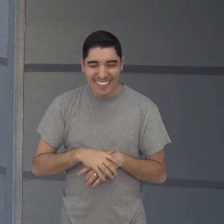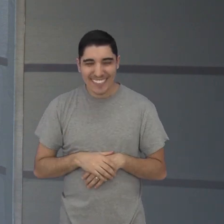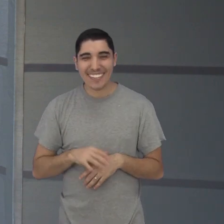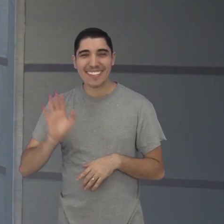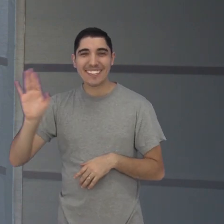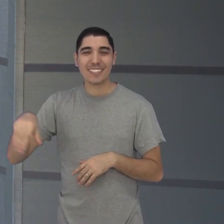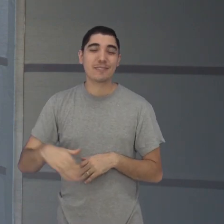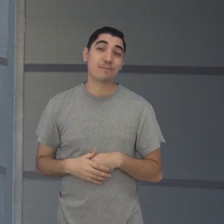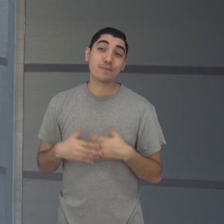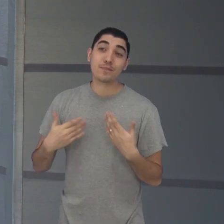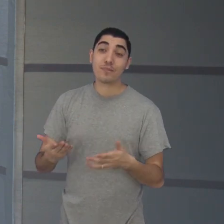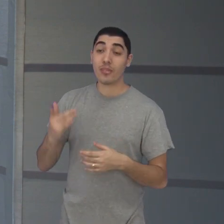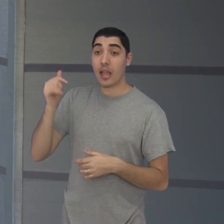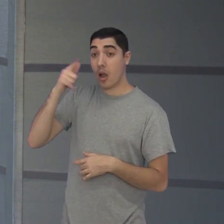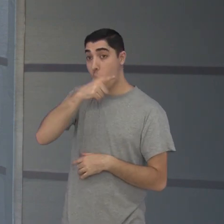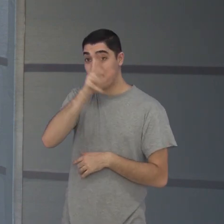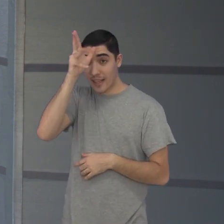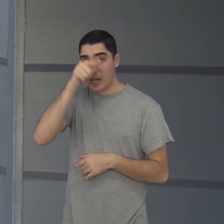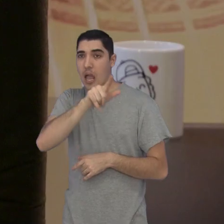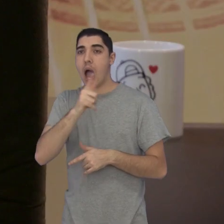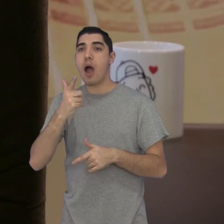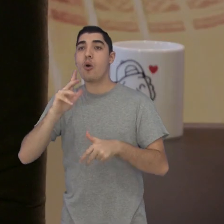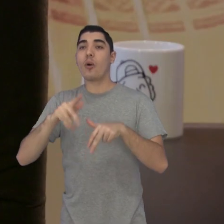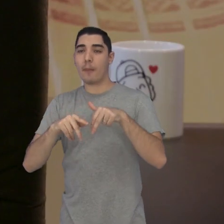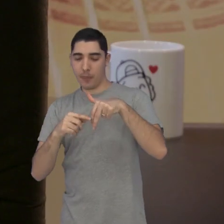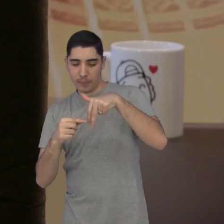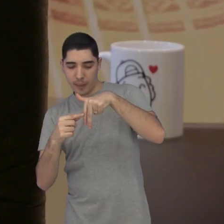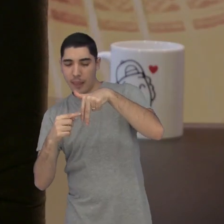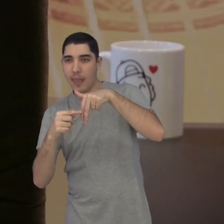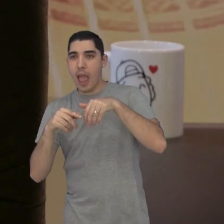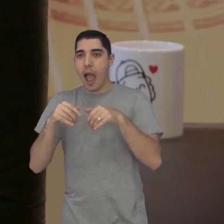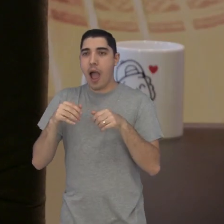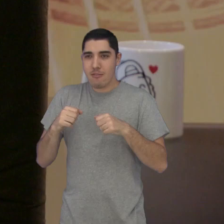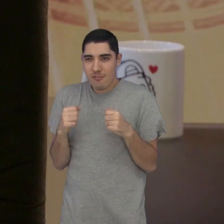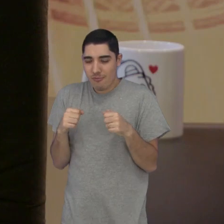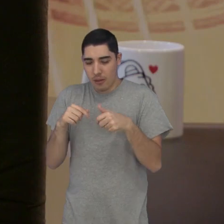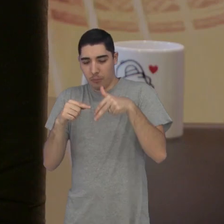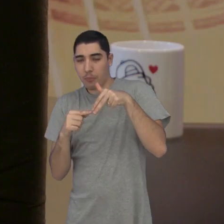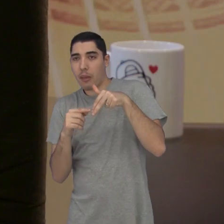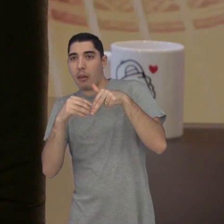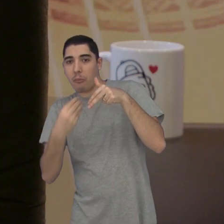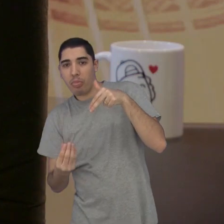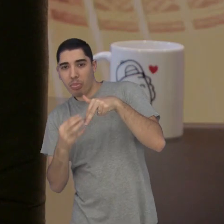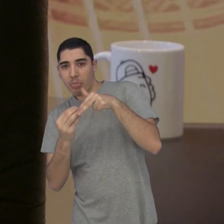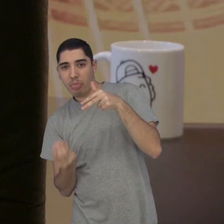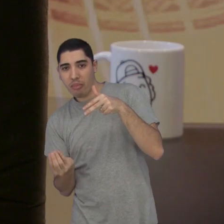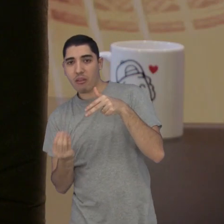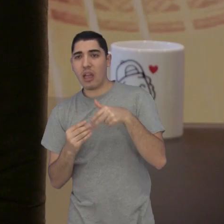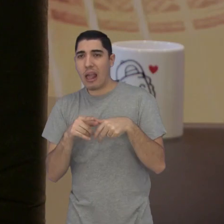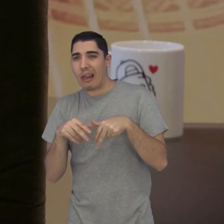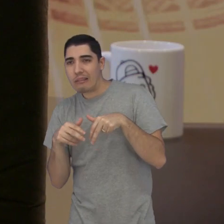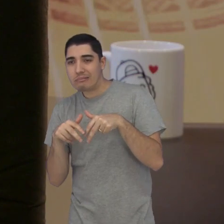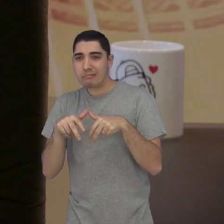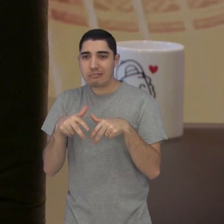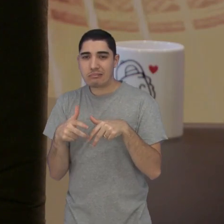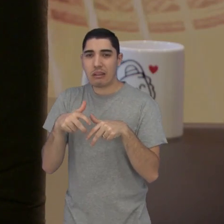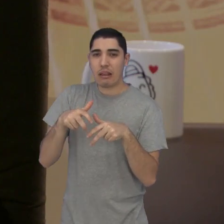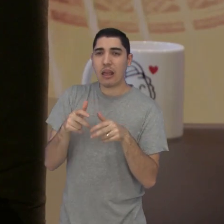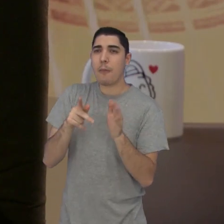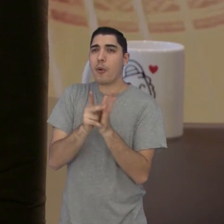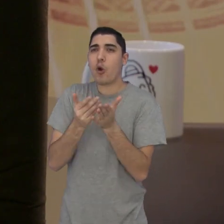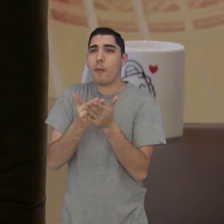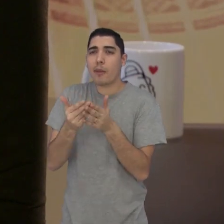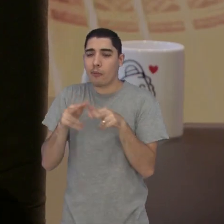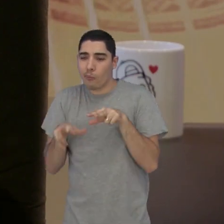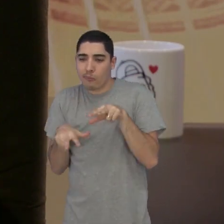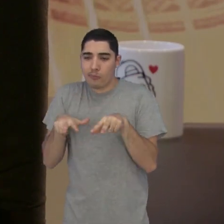casa tem, rapaz, beleza. Esses dias uma galinha deu um problema na perninha dela, caiu a perna. E aí, comeram a perna da galinha? Não, ela começou a